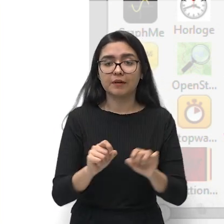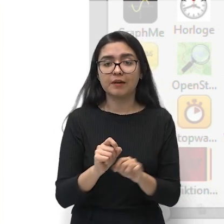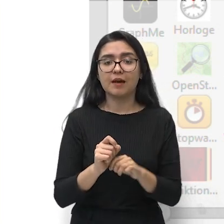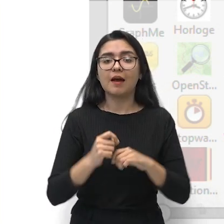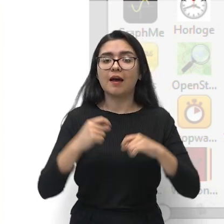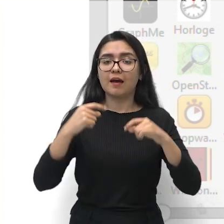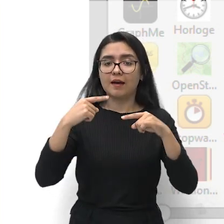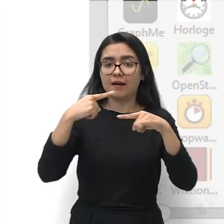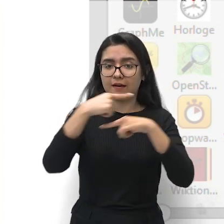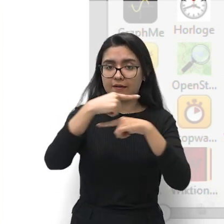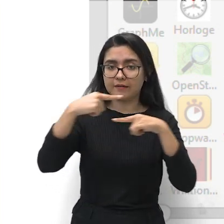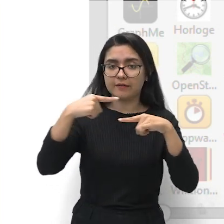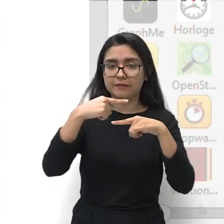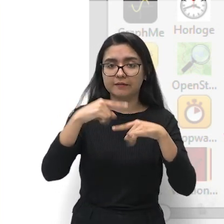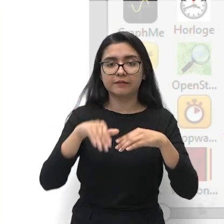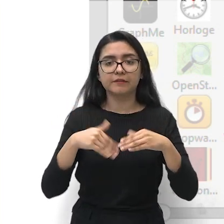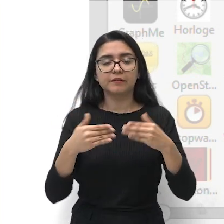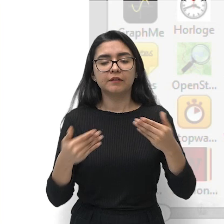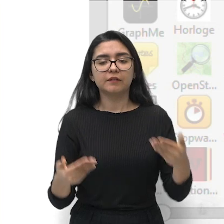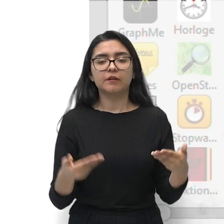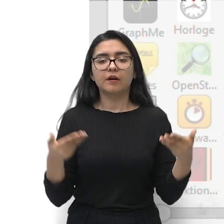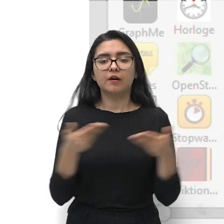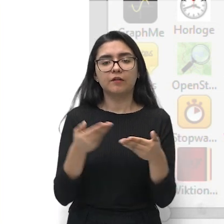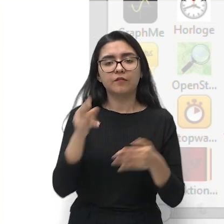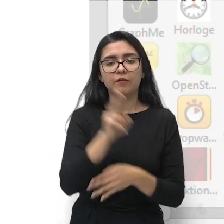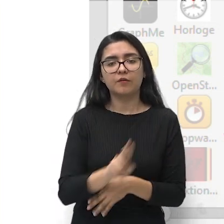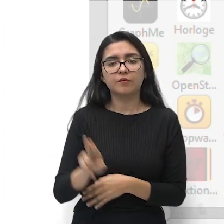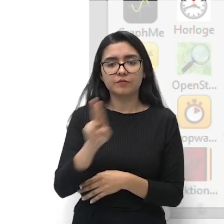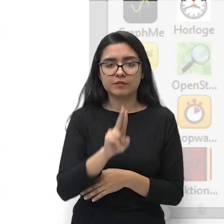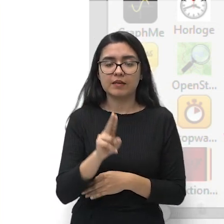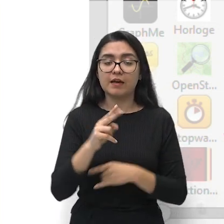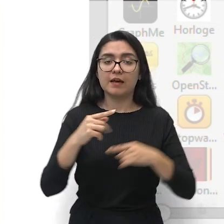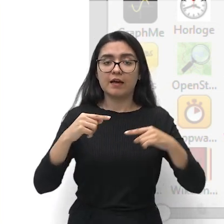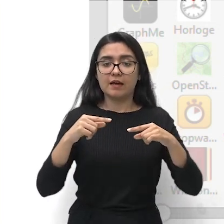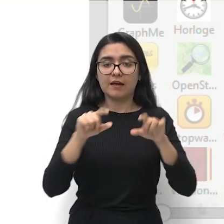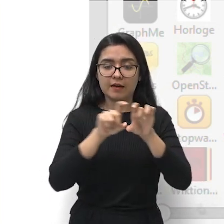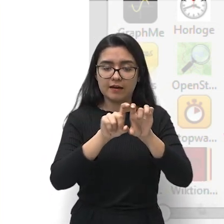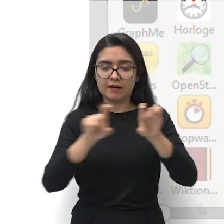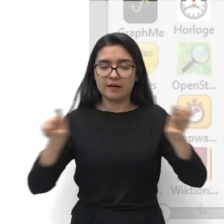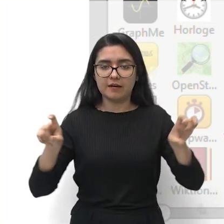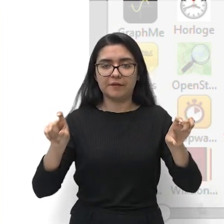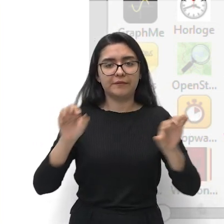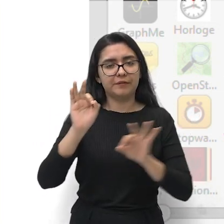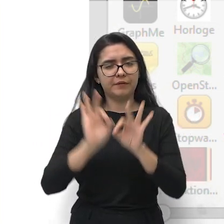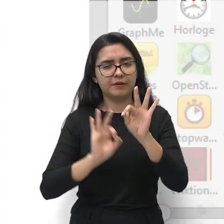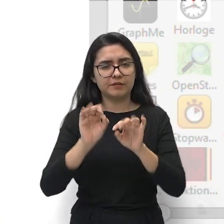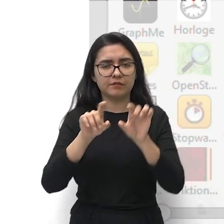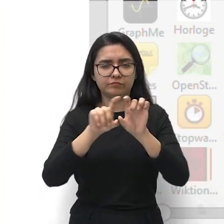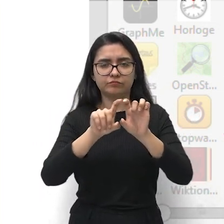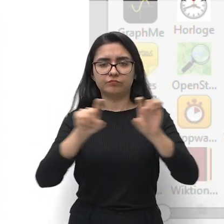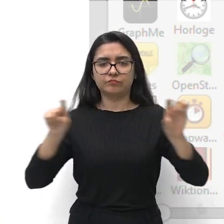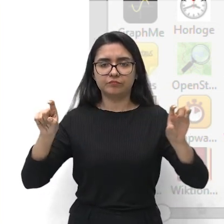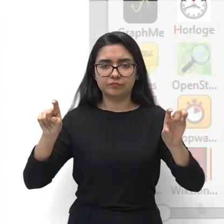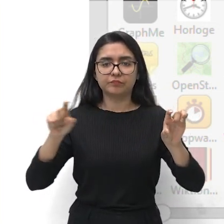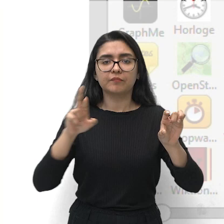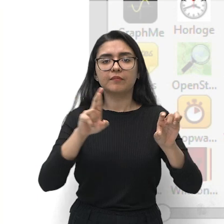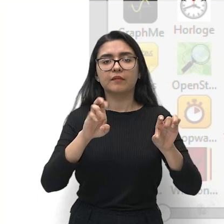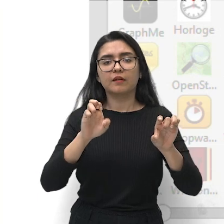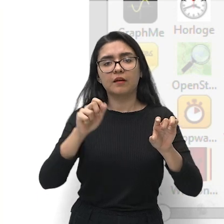reta paralela à reta dada. Então, para isso, vamos utilizar aqui a nossa régua. Vamos posicionar aqui